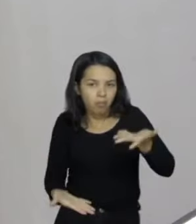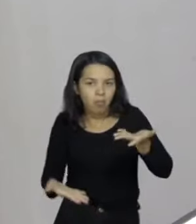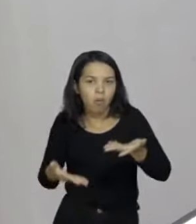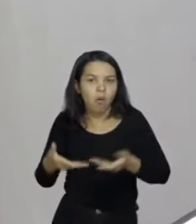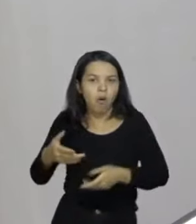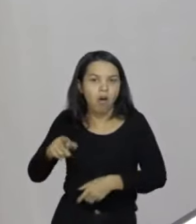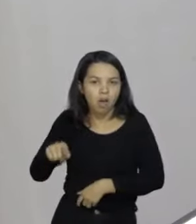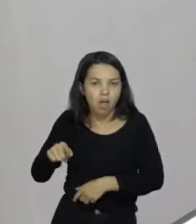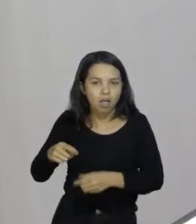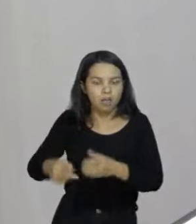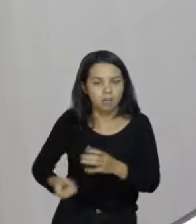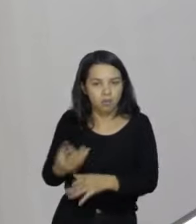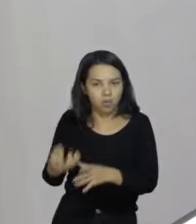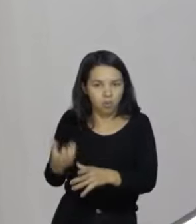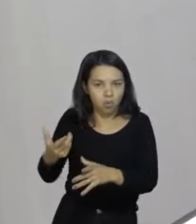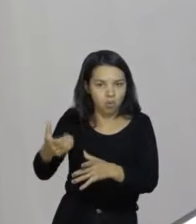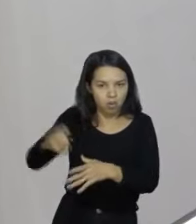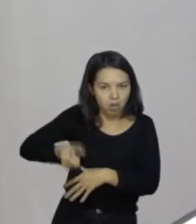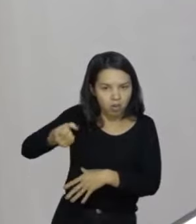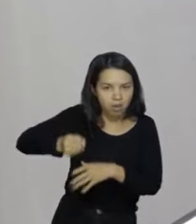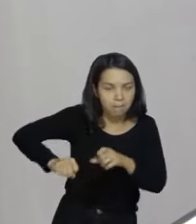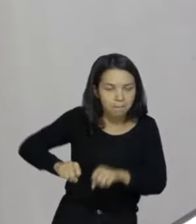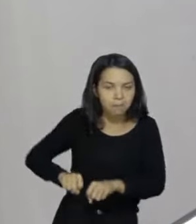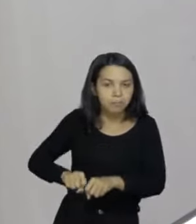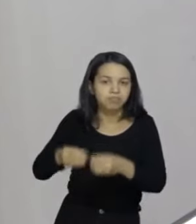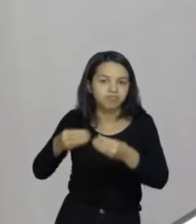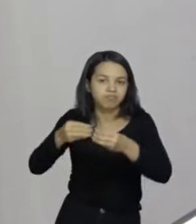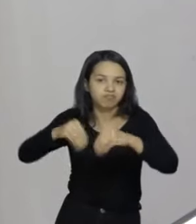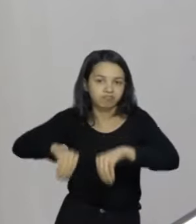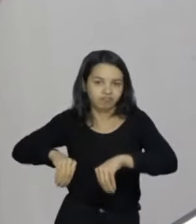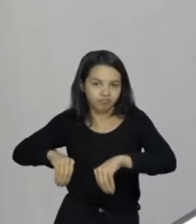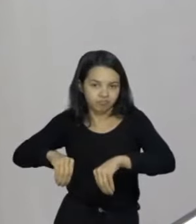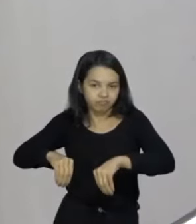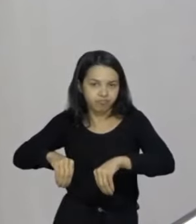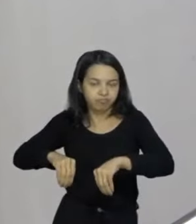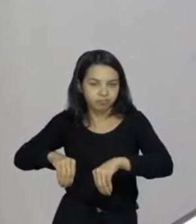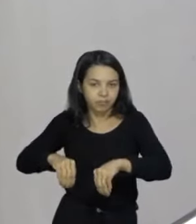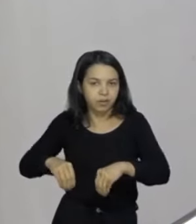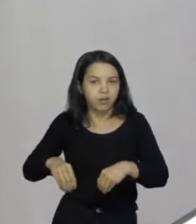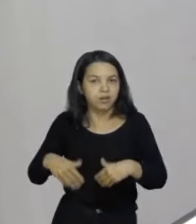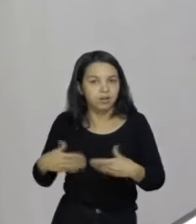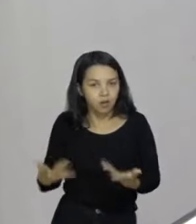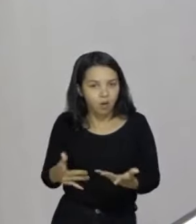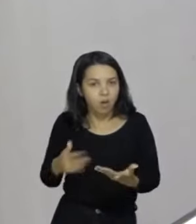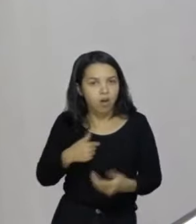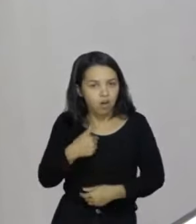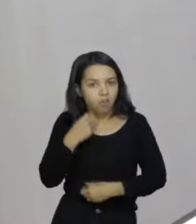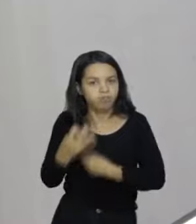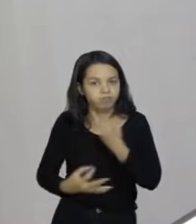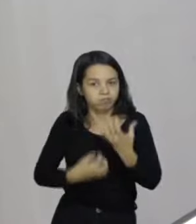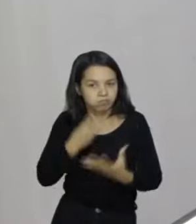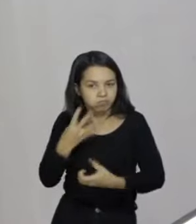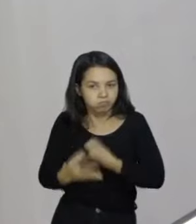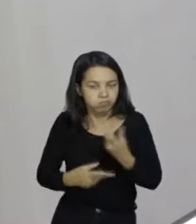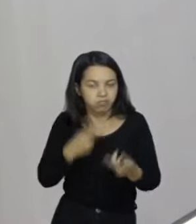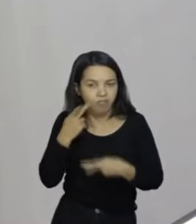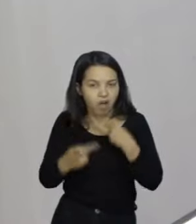tem prejuízo então é esse esse é um é um desabafo que aqui estou fazendo